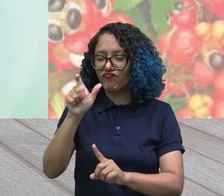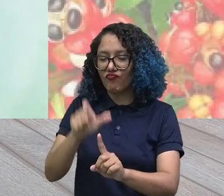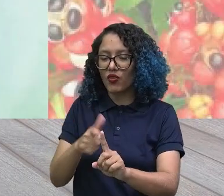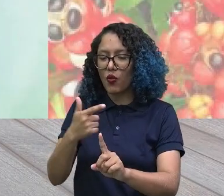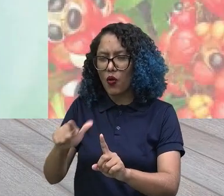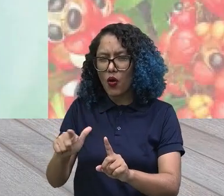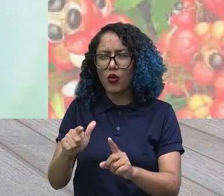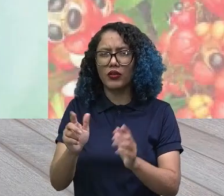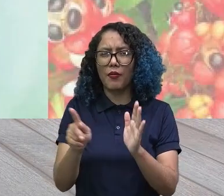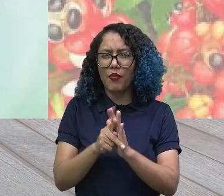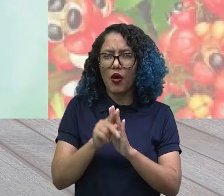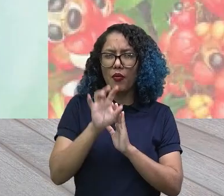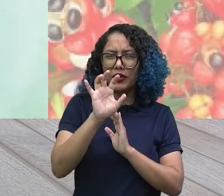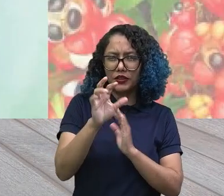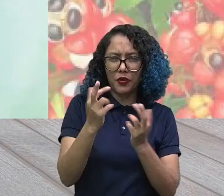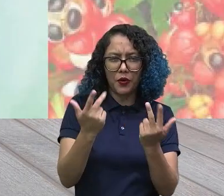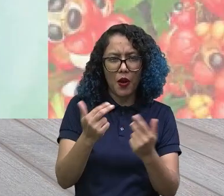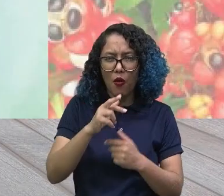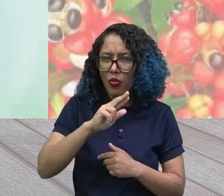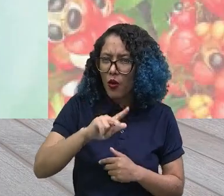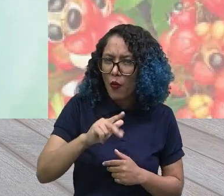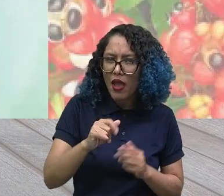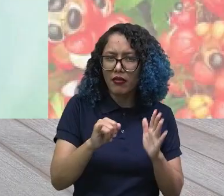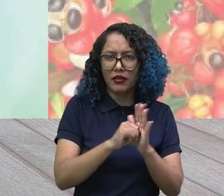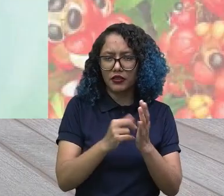da tua região, porque não é da tua mesma